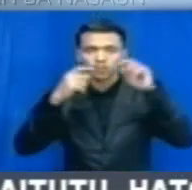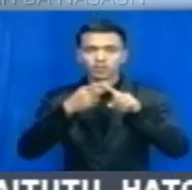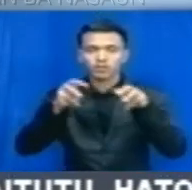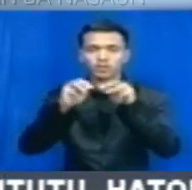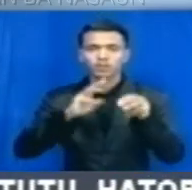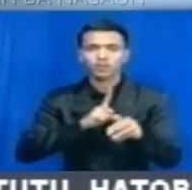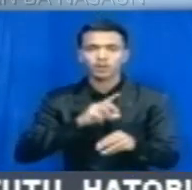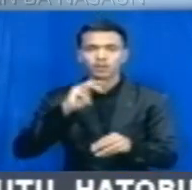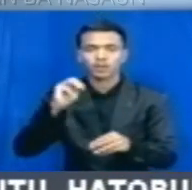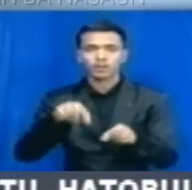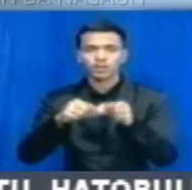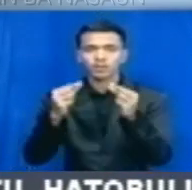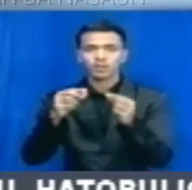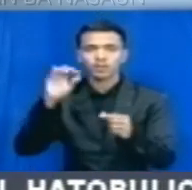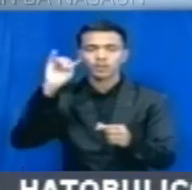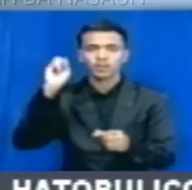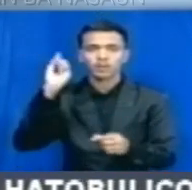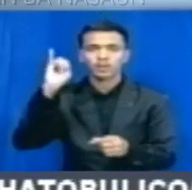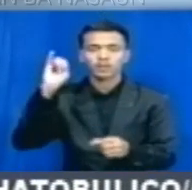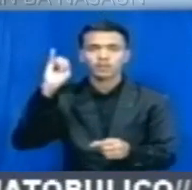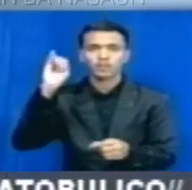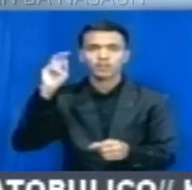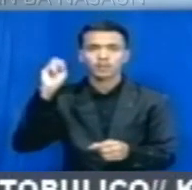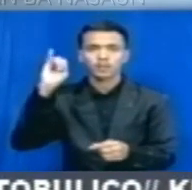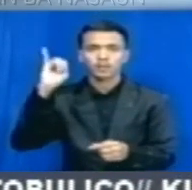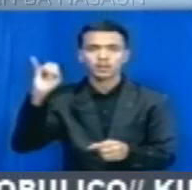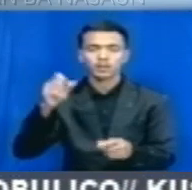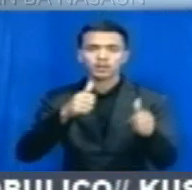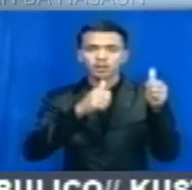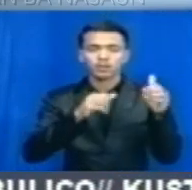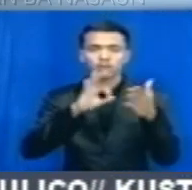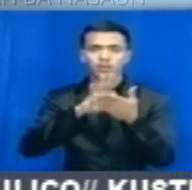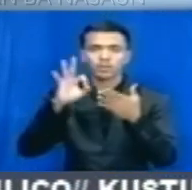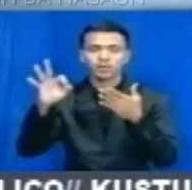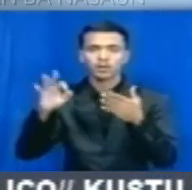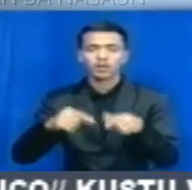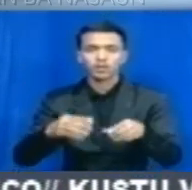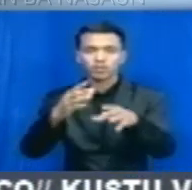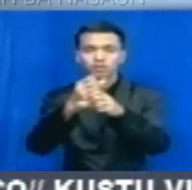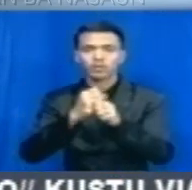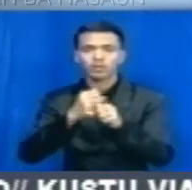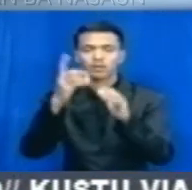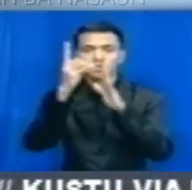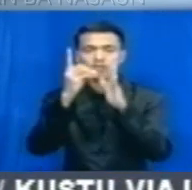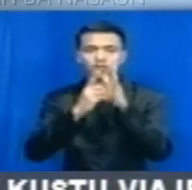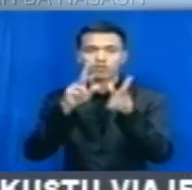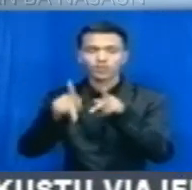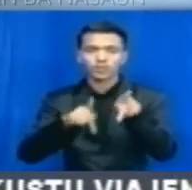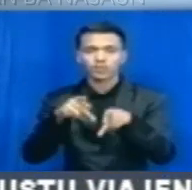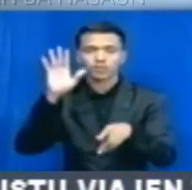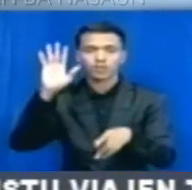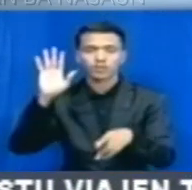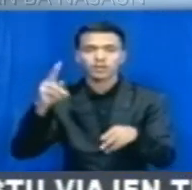Equipa Supervisor do Enumerador Município Lauteng, aceito informação antes fonte dados população Nian e